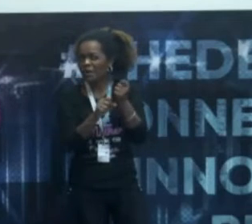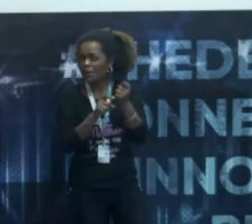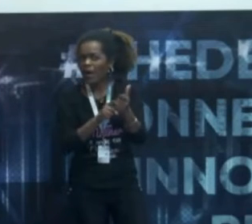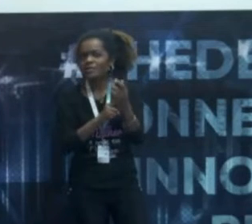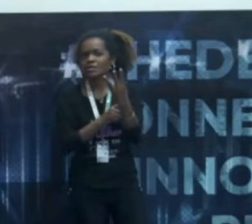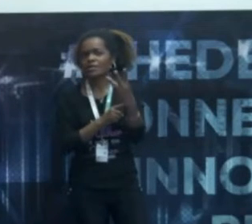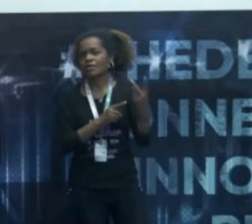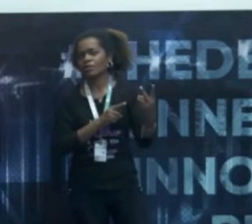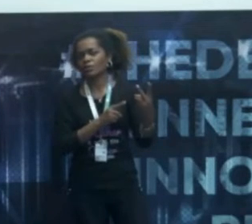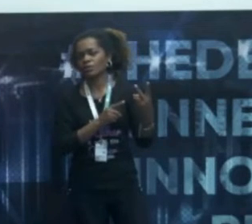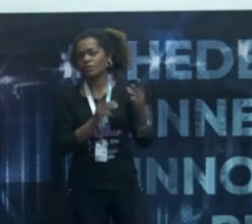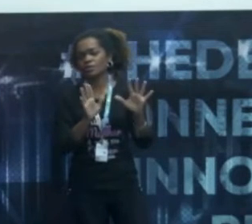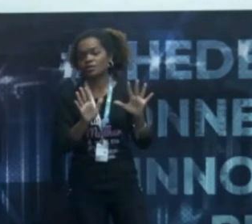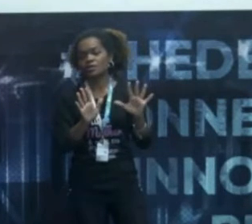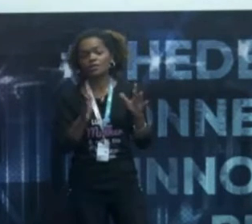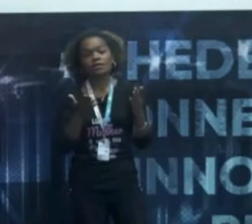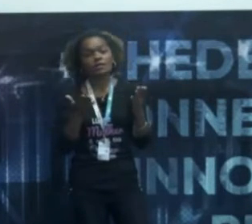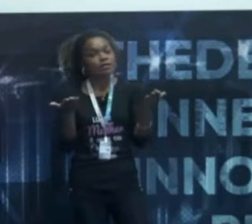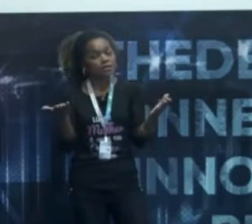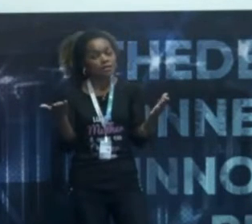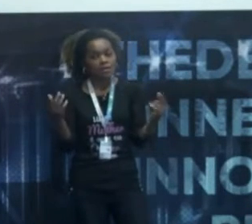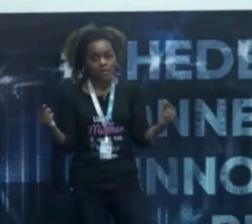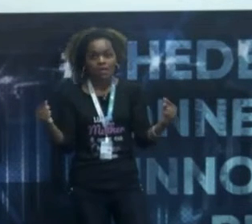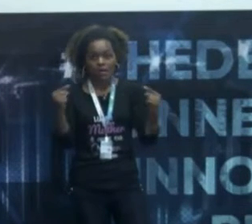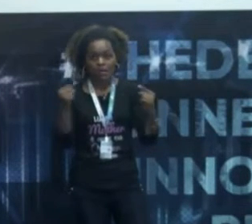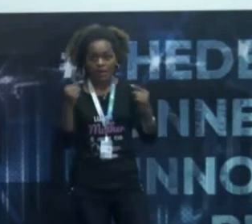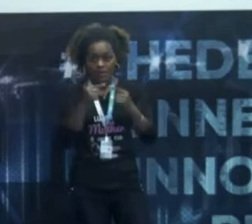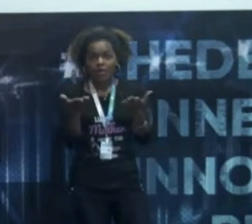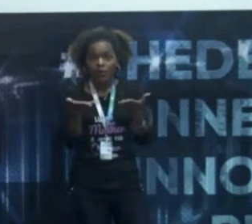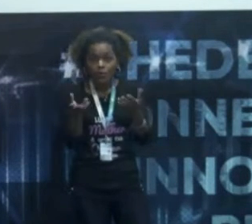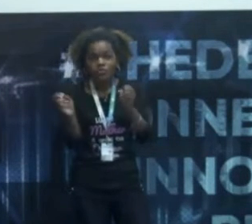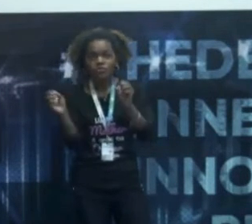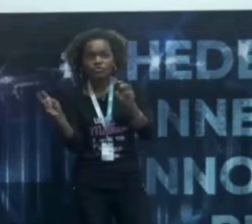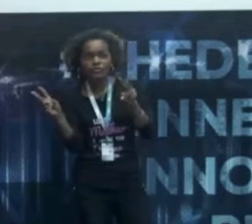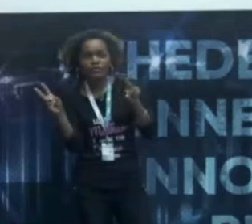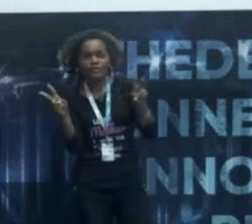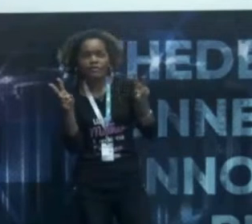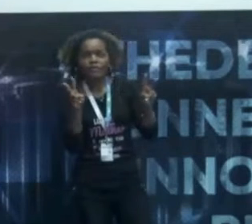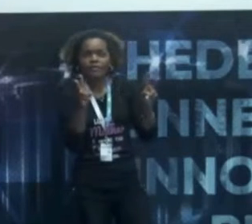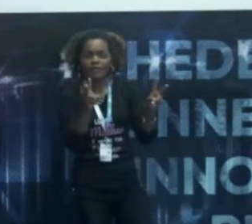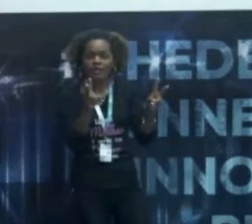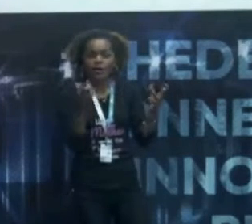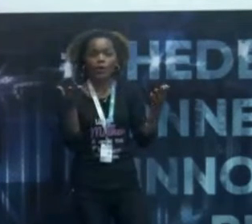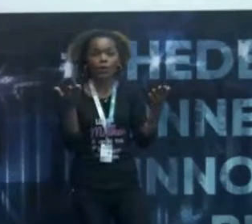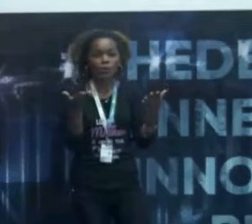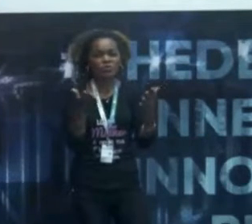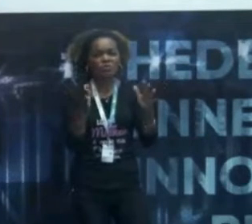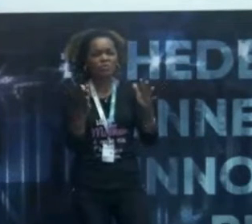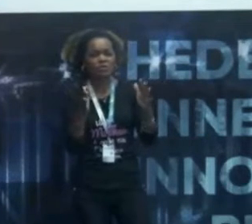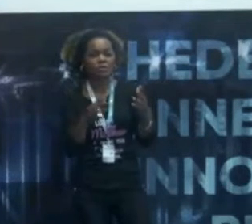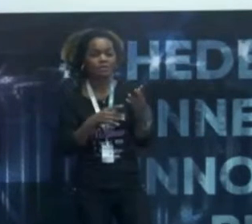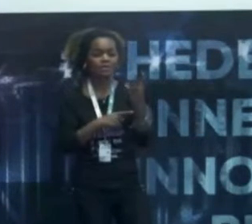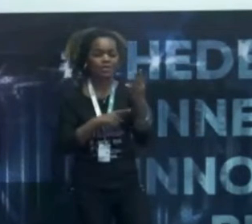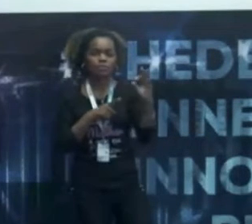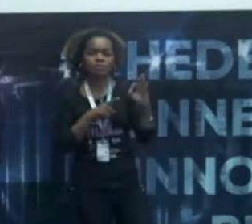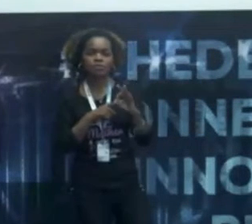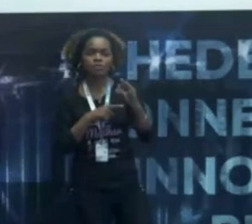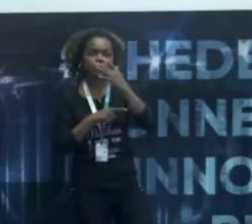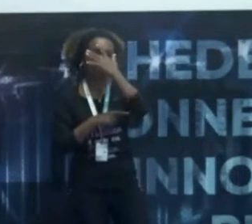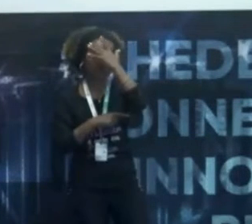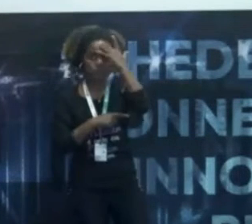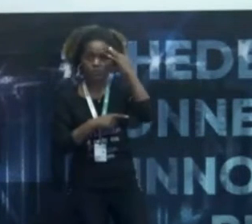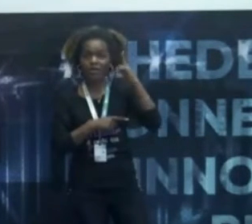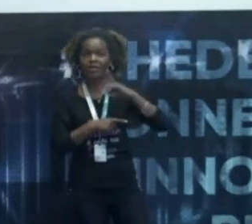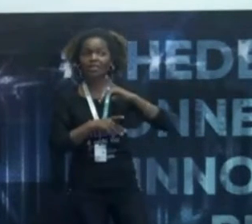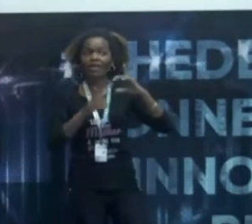E dentro dessa realidade, hoje, apenas 3% das pessoas com deficiência ocupam